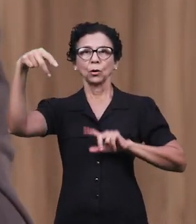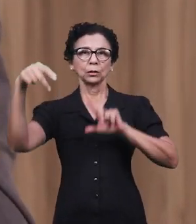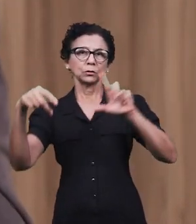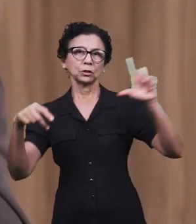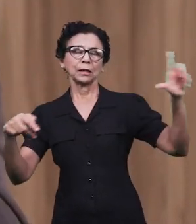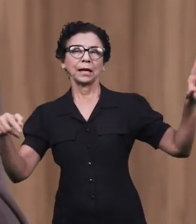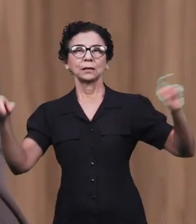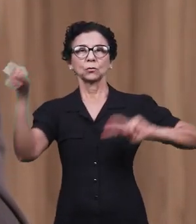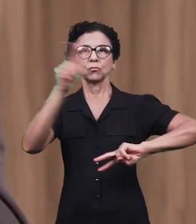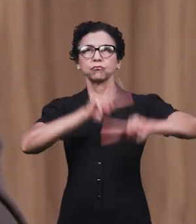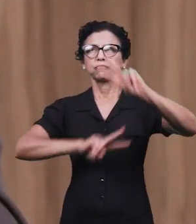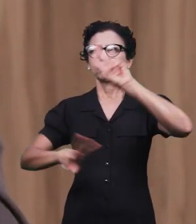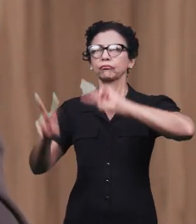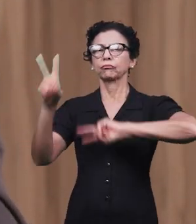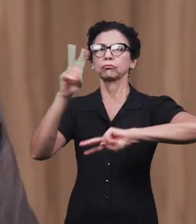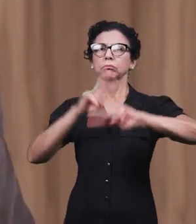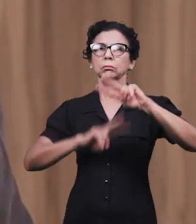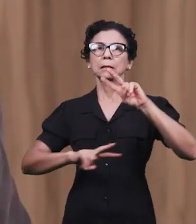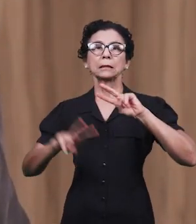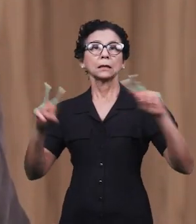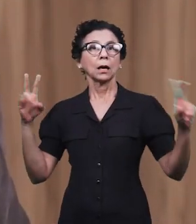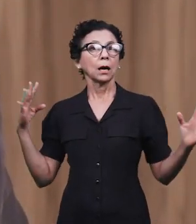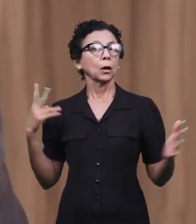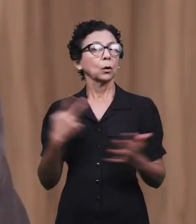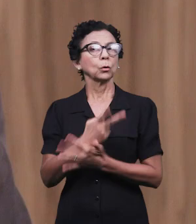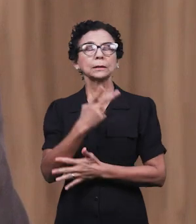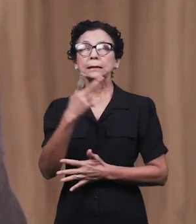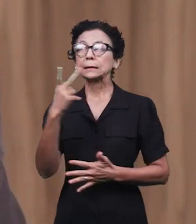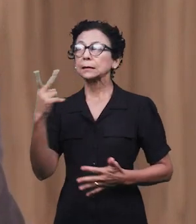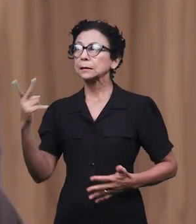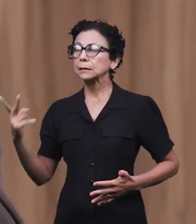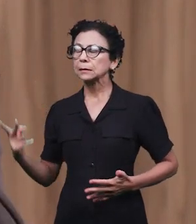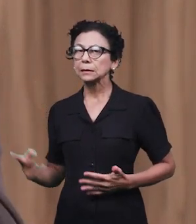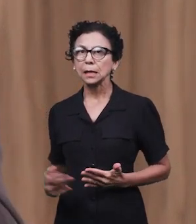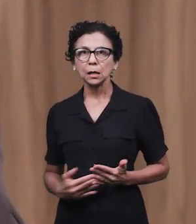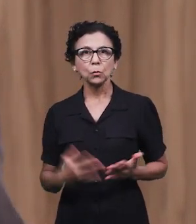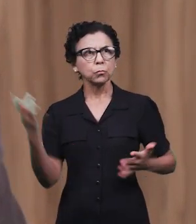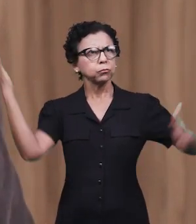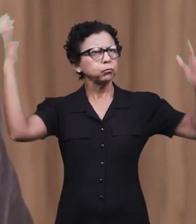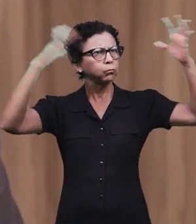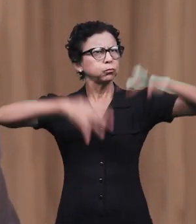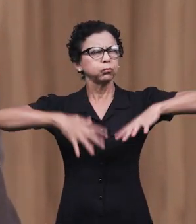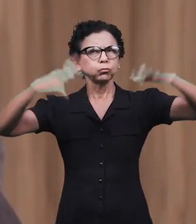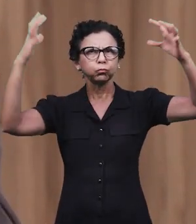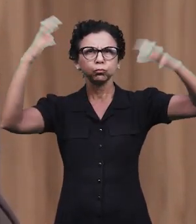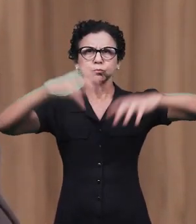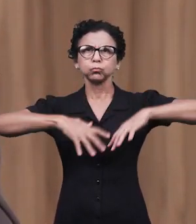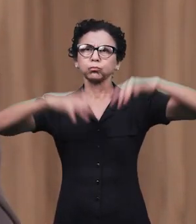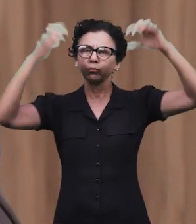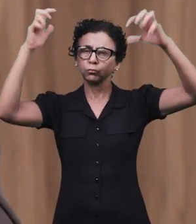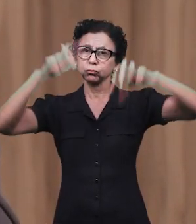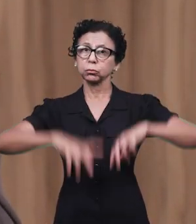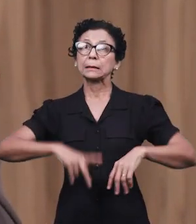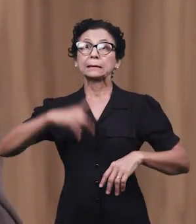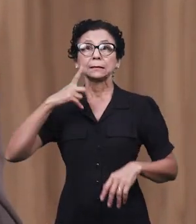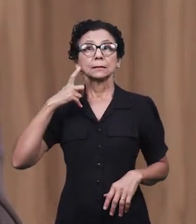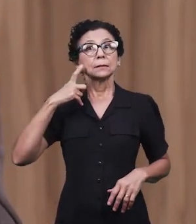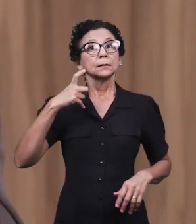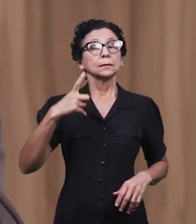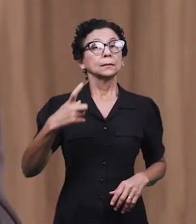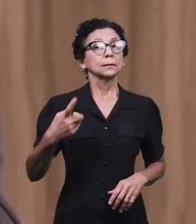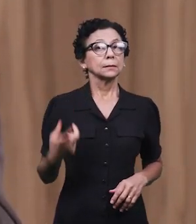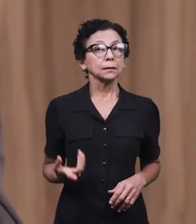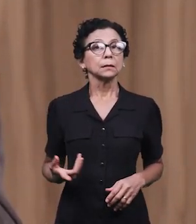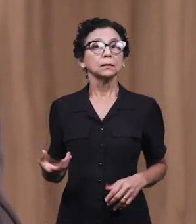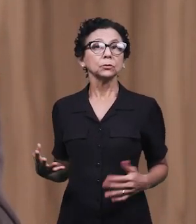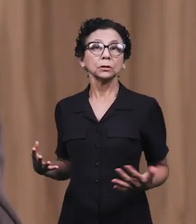esse efeito. Então, eles foram surpreendidos. Nós estamos vendo um momento de tempestade. E interessante, não é? É